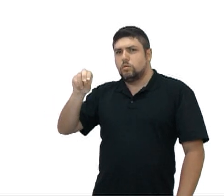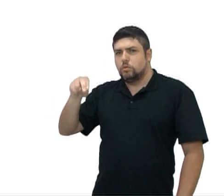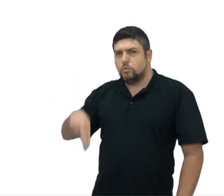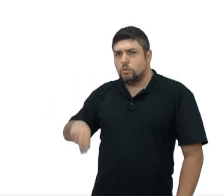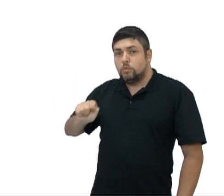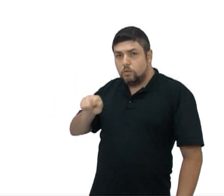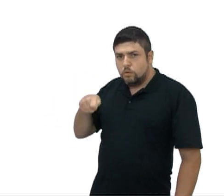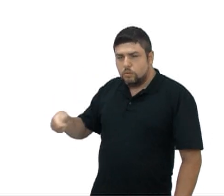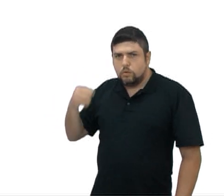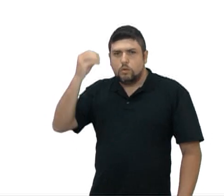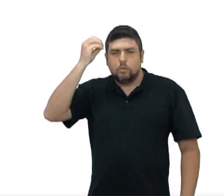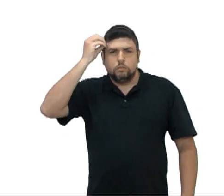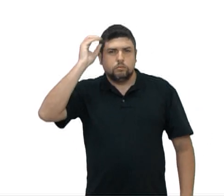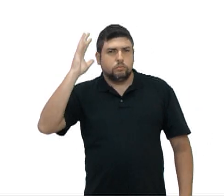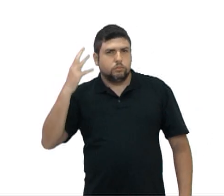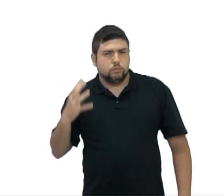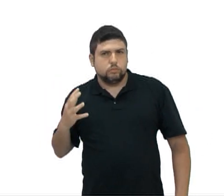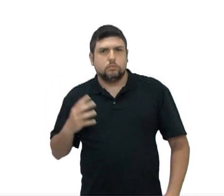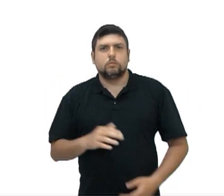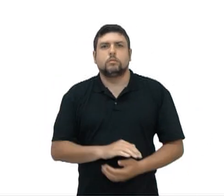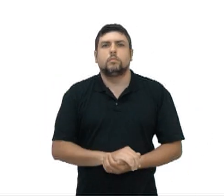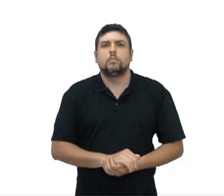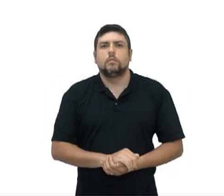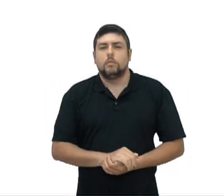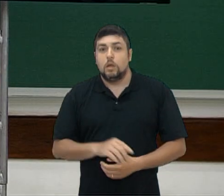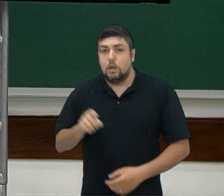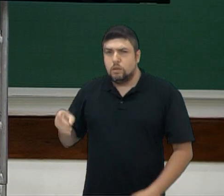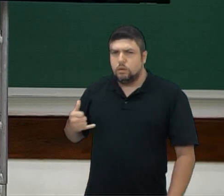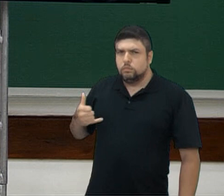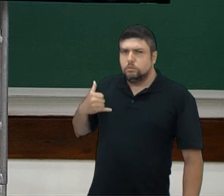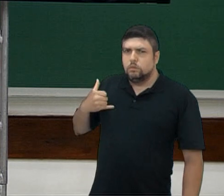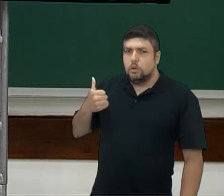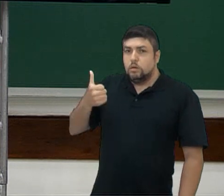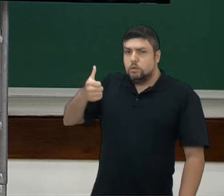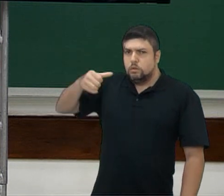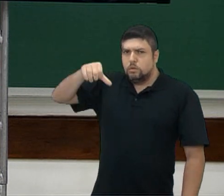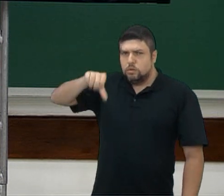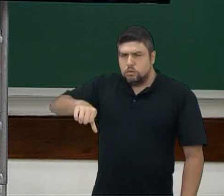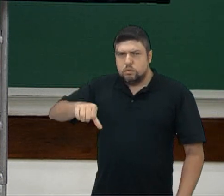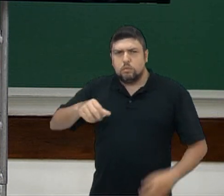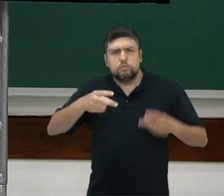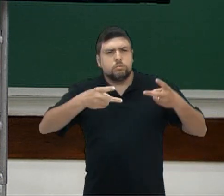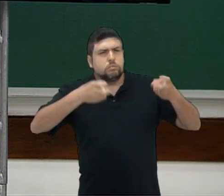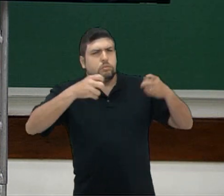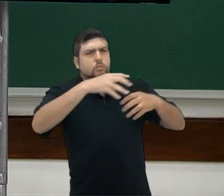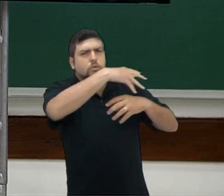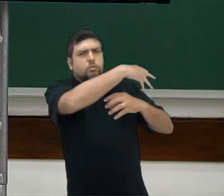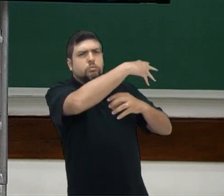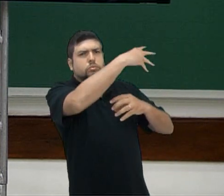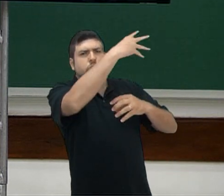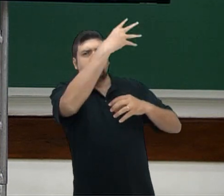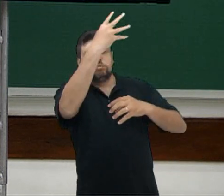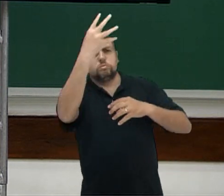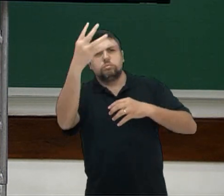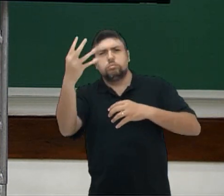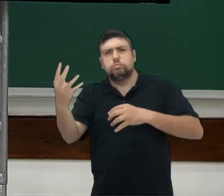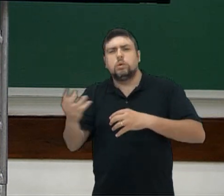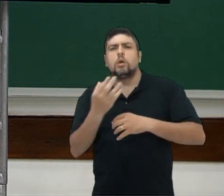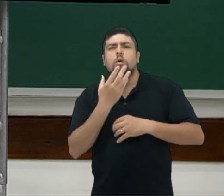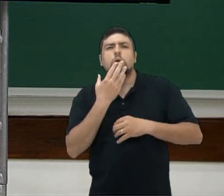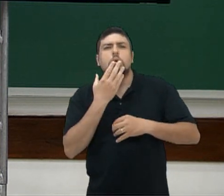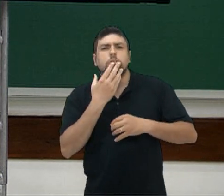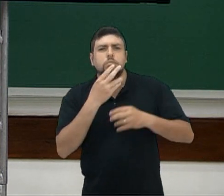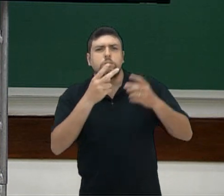19 anos, ele conseguiu perceber e desvendar o mistério do arco-íris. Então, qual que era a ideia do arco-íris?